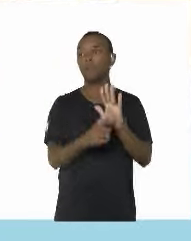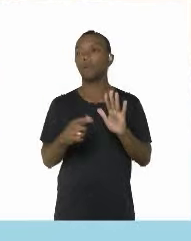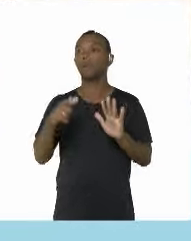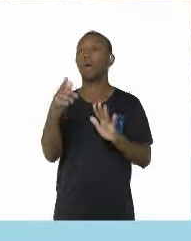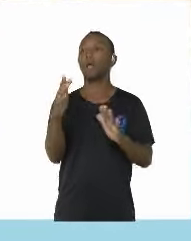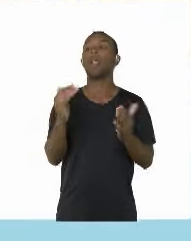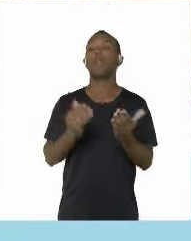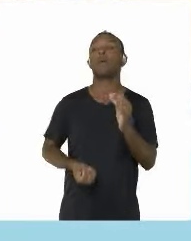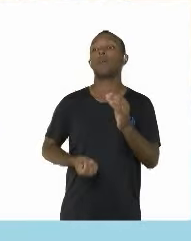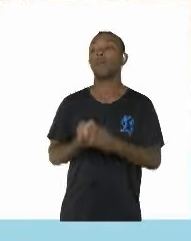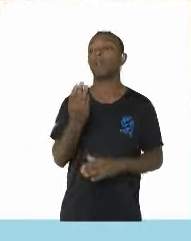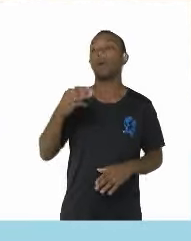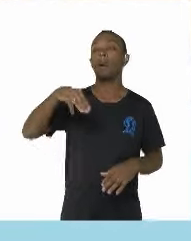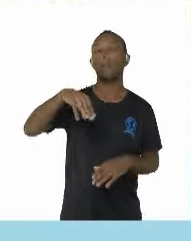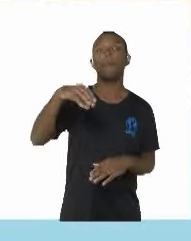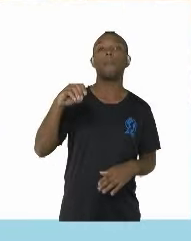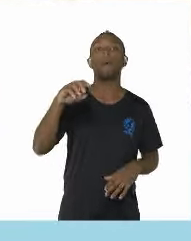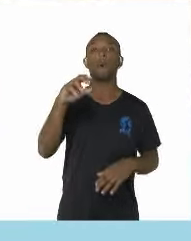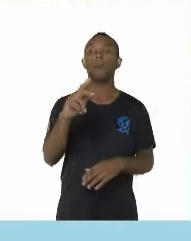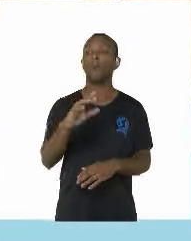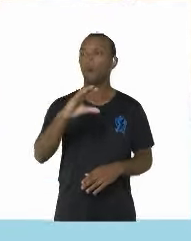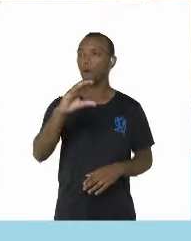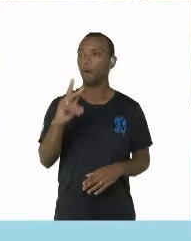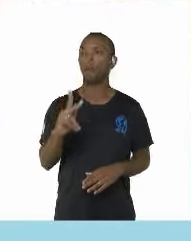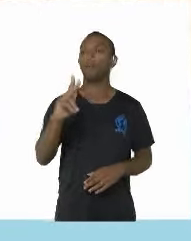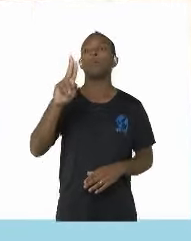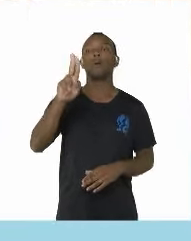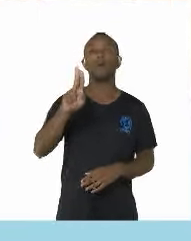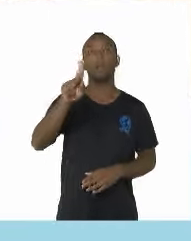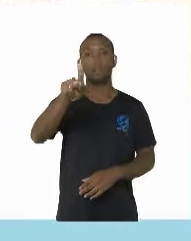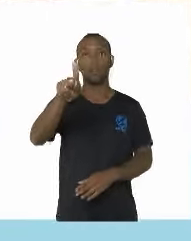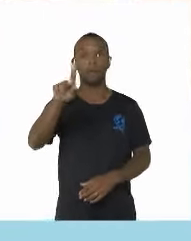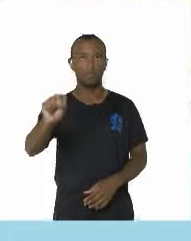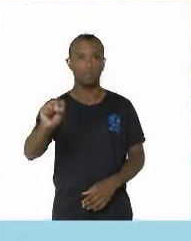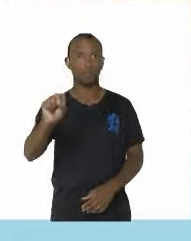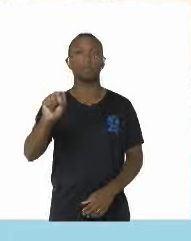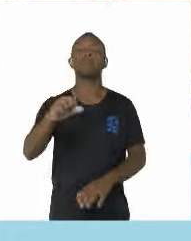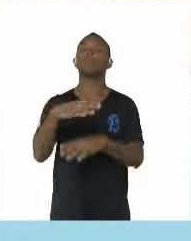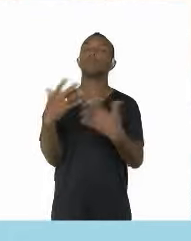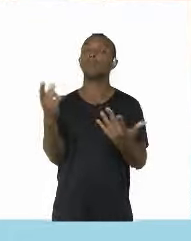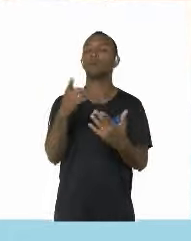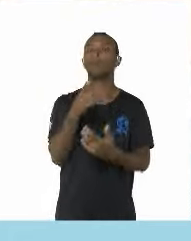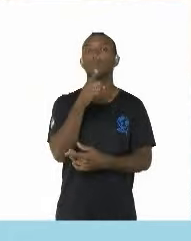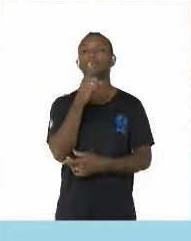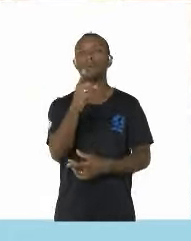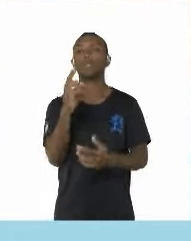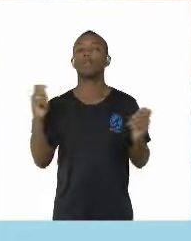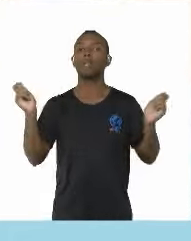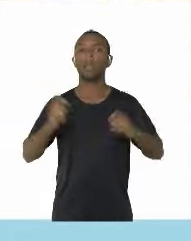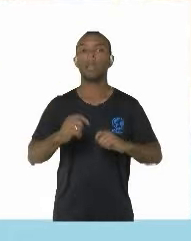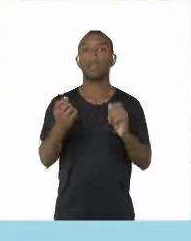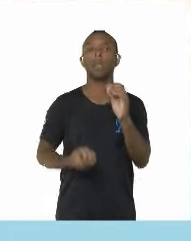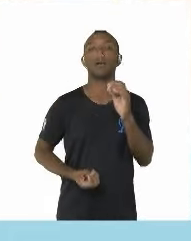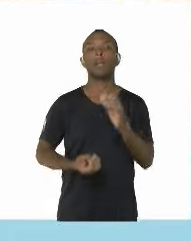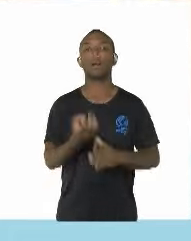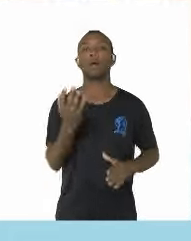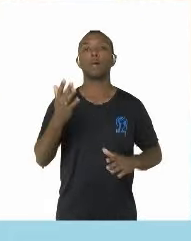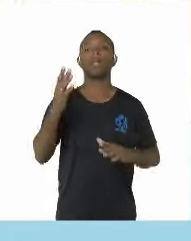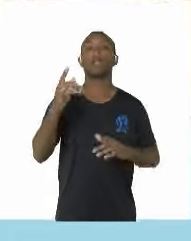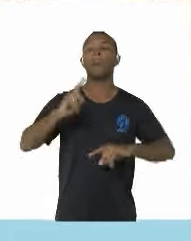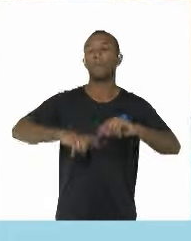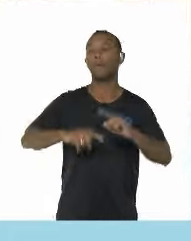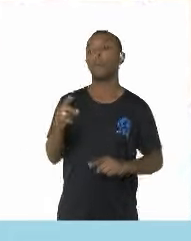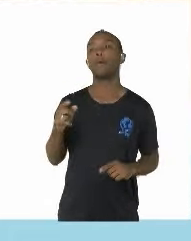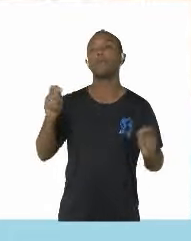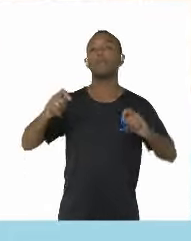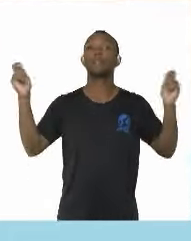você agora pode criar os mockups e aplicar a sua estampa. Né? Então, assim, você pode criar qualquer produto, qualquer mockup,